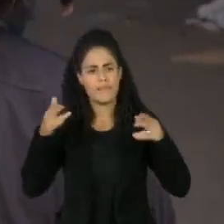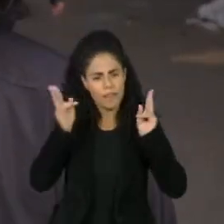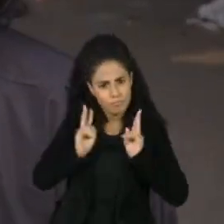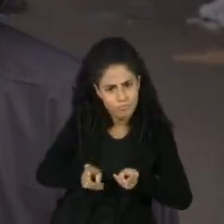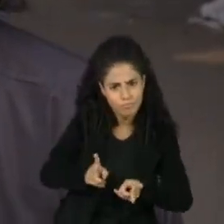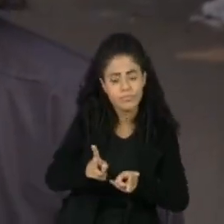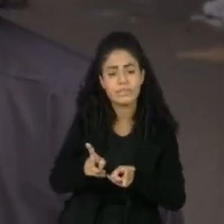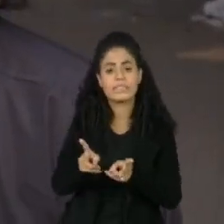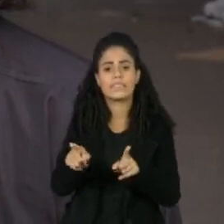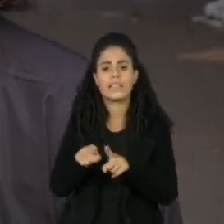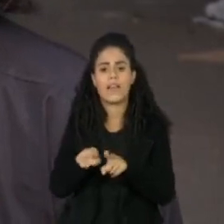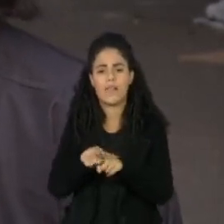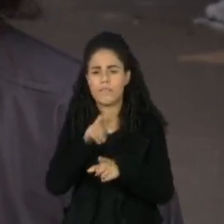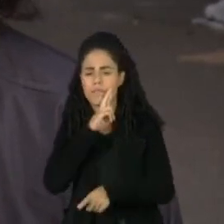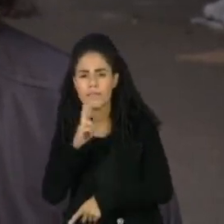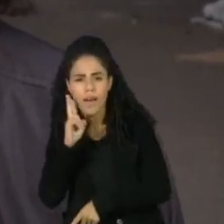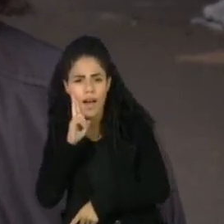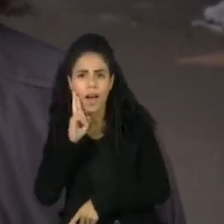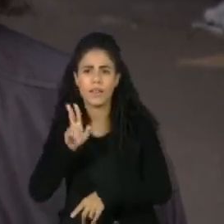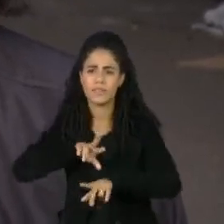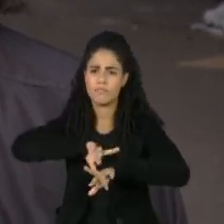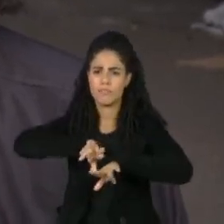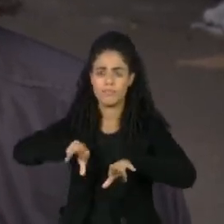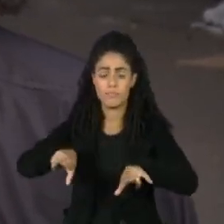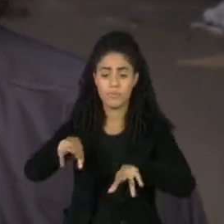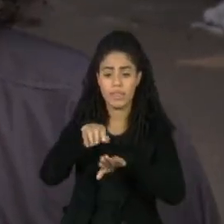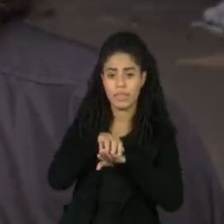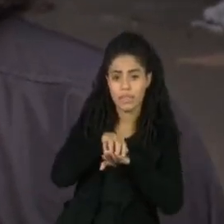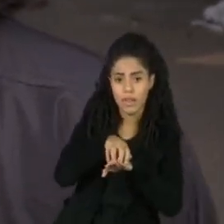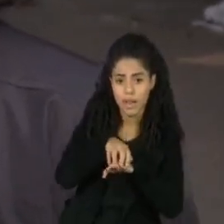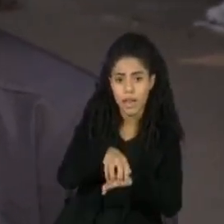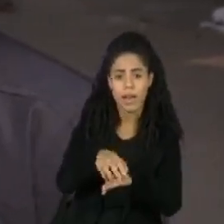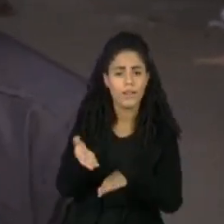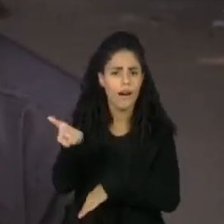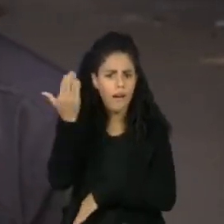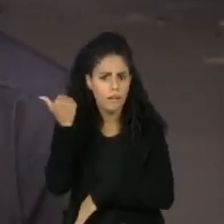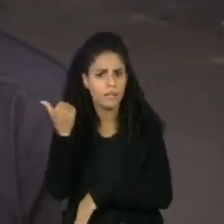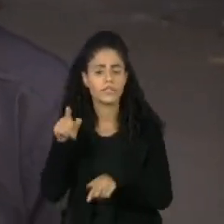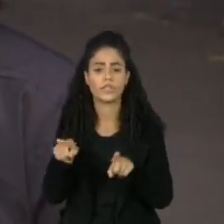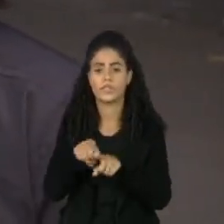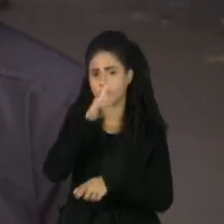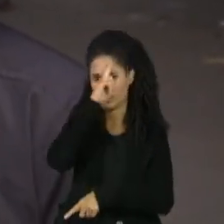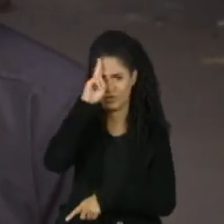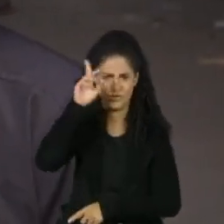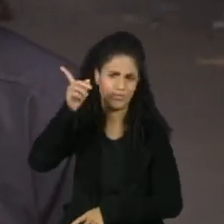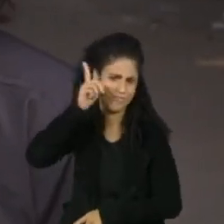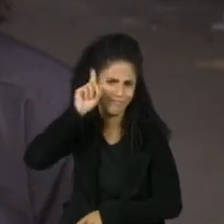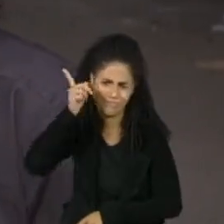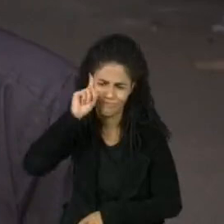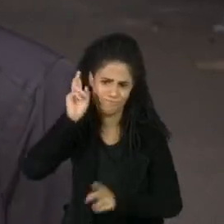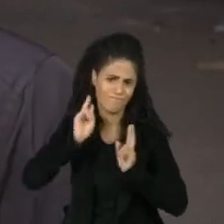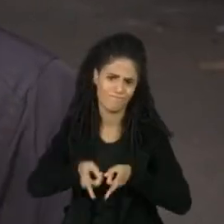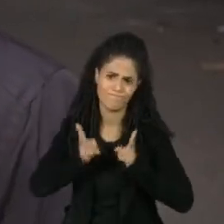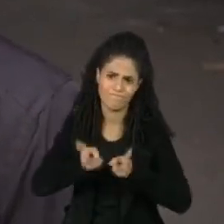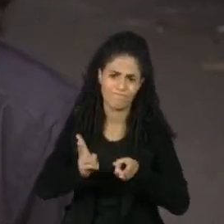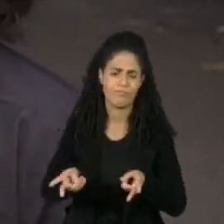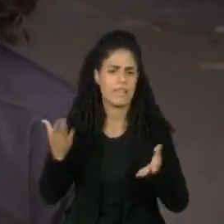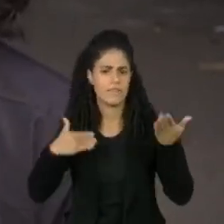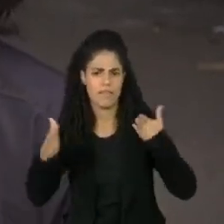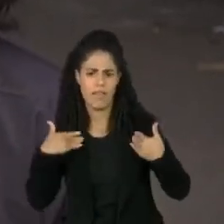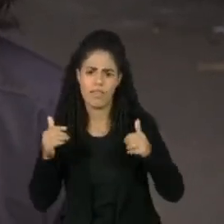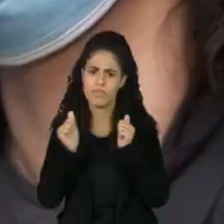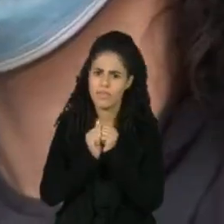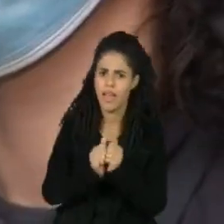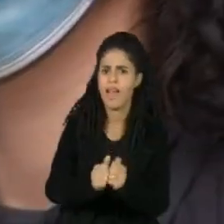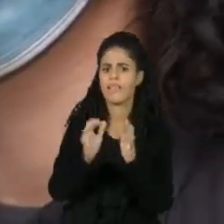jantar, a utilização também do transporte. Antigamente eu pegava mais Uber quando eu saía, sei lá, com os amigos, com